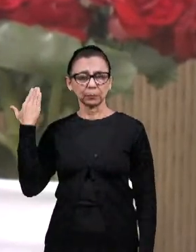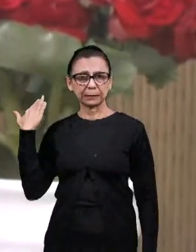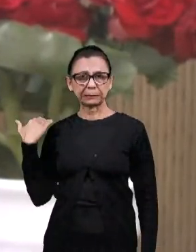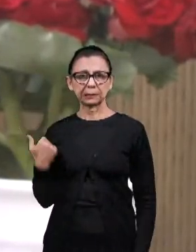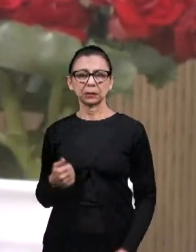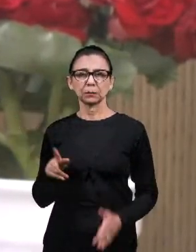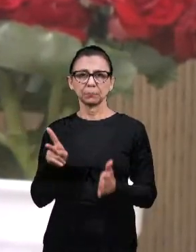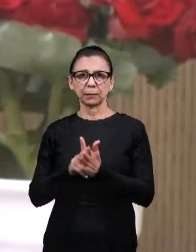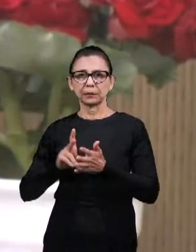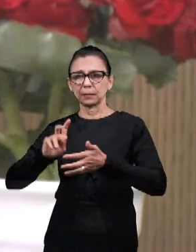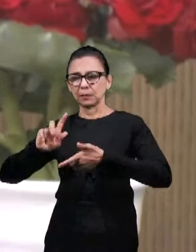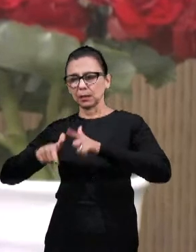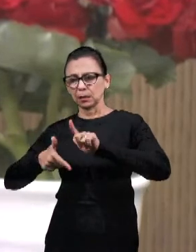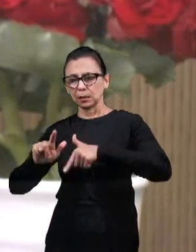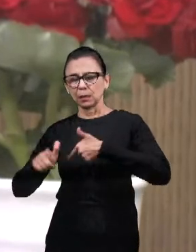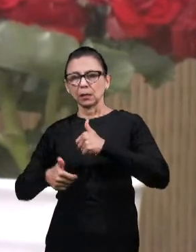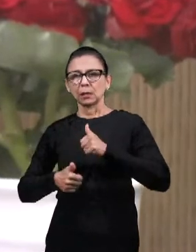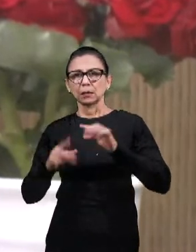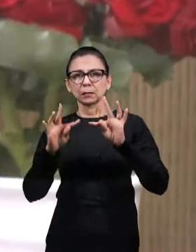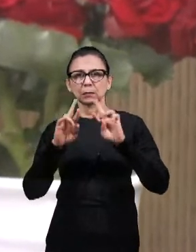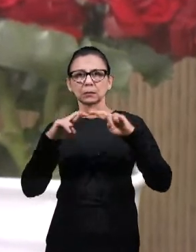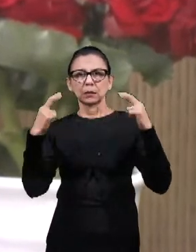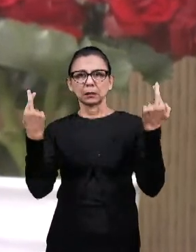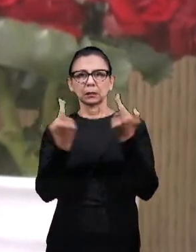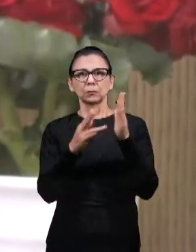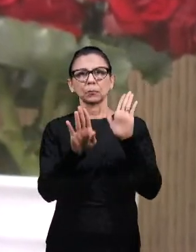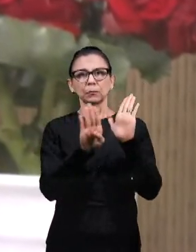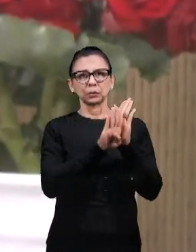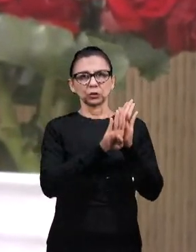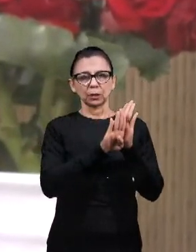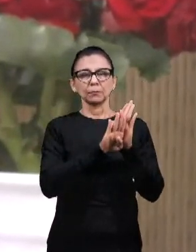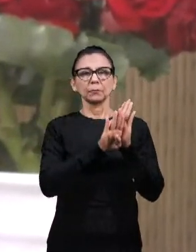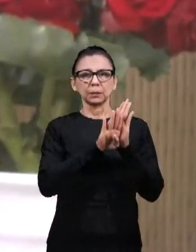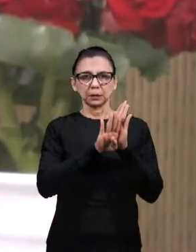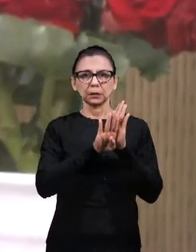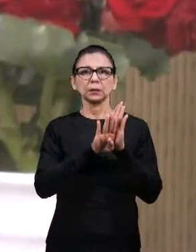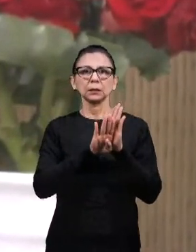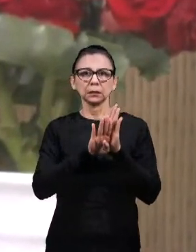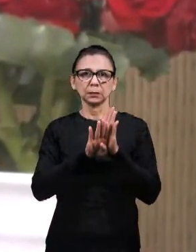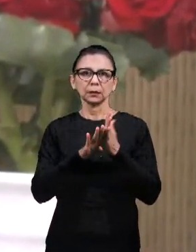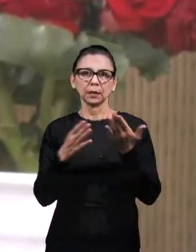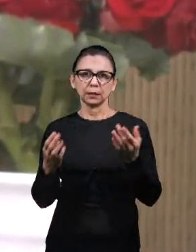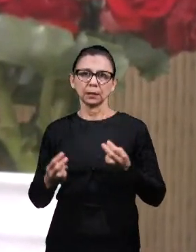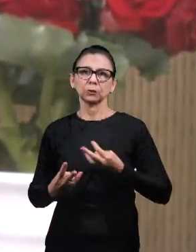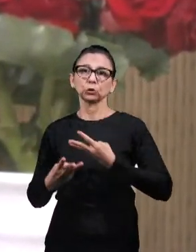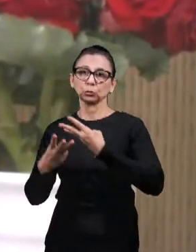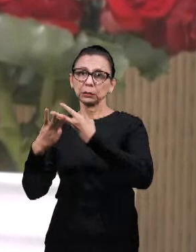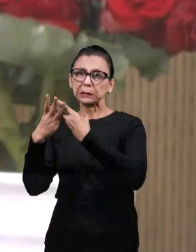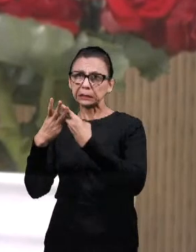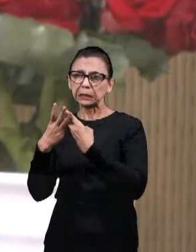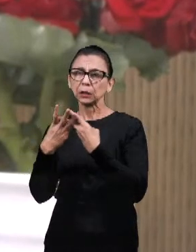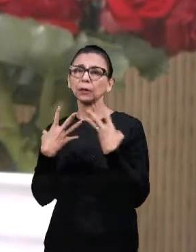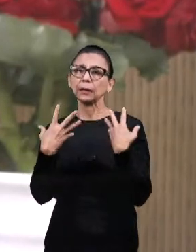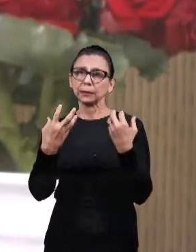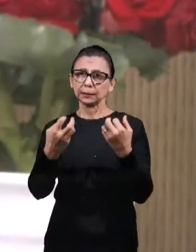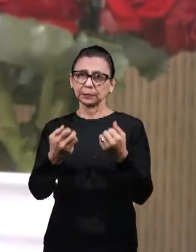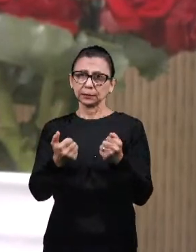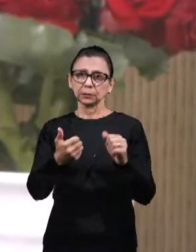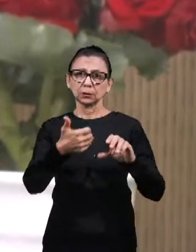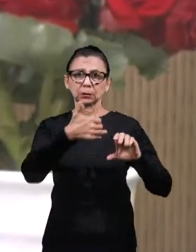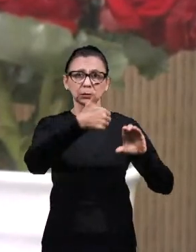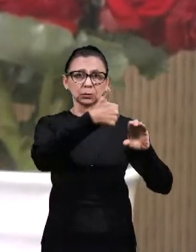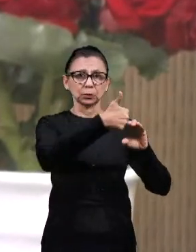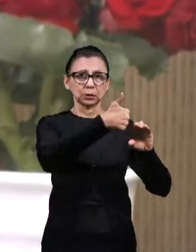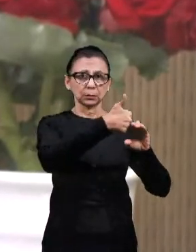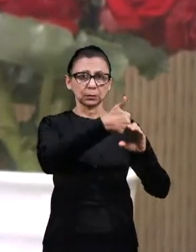era da tribo de Benjamim, ele era judeu, né? Quando se converteu, do judaísmo ele se converteu ao cristianismo, não a um